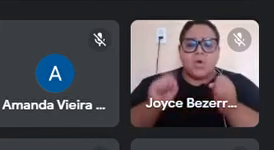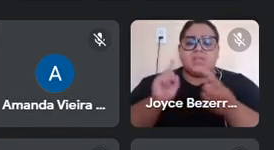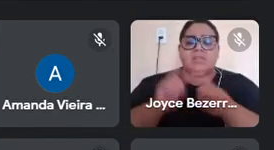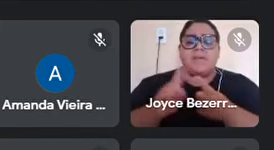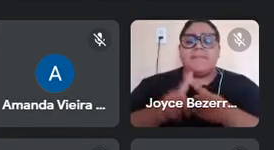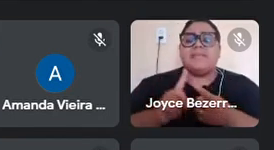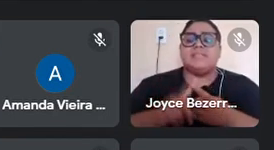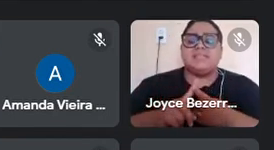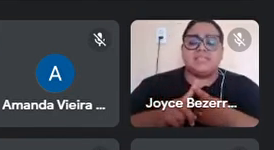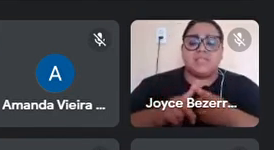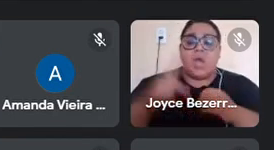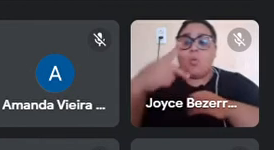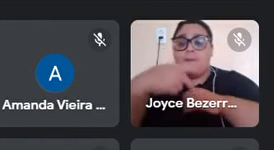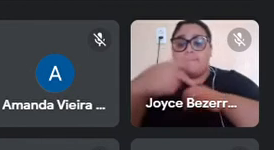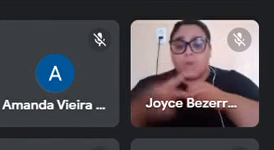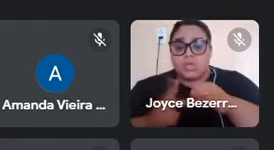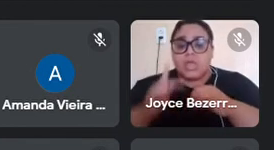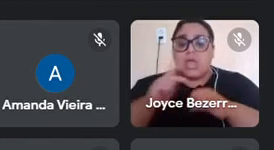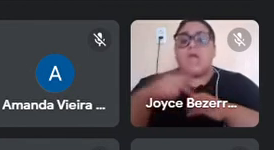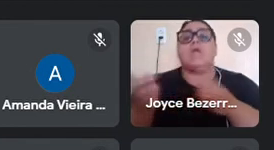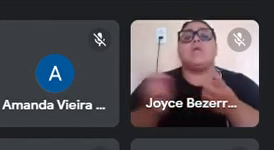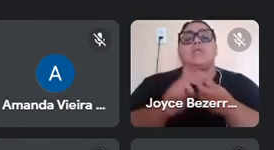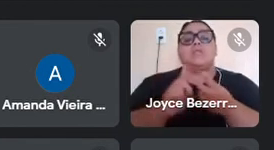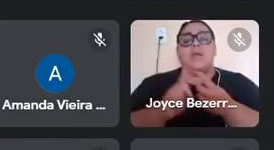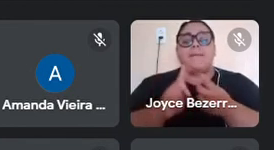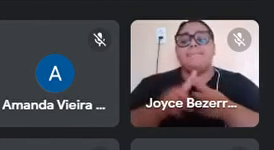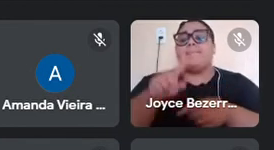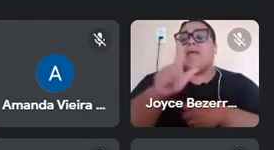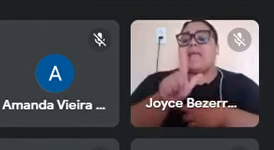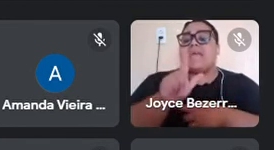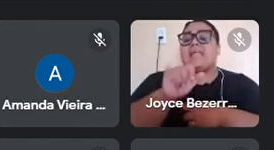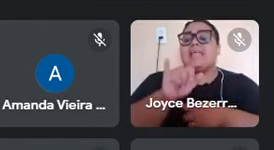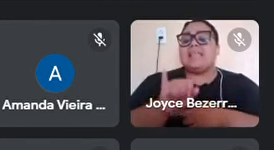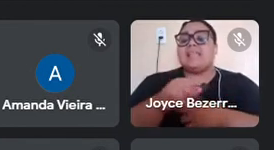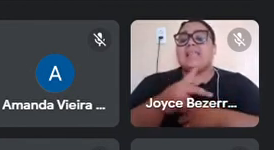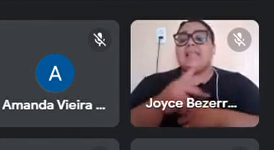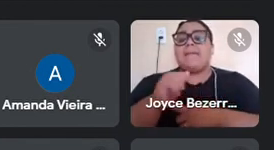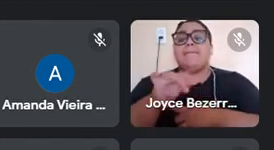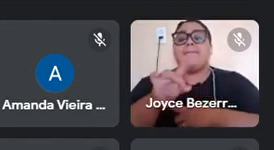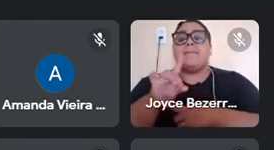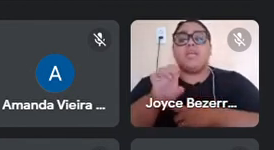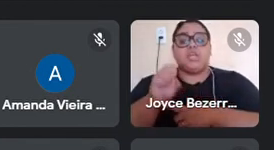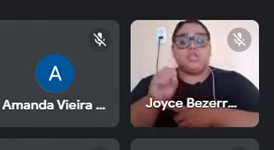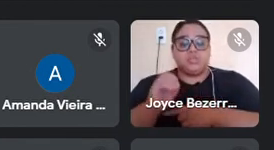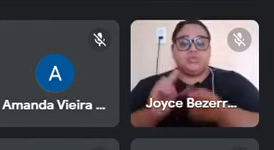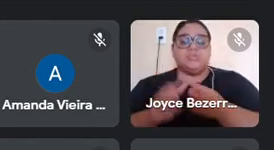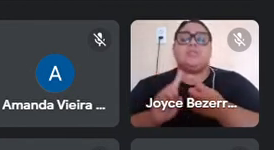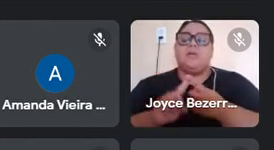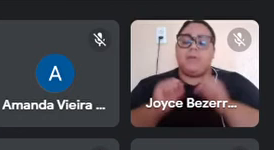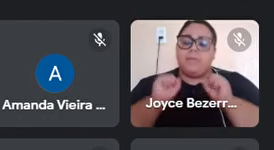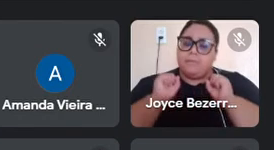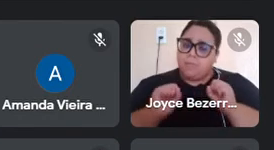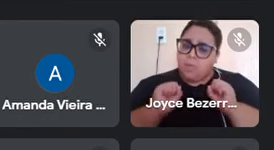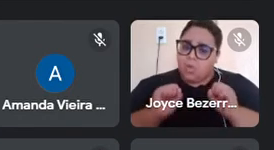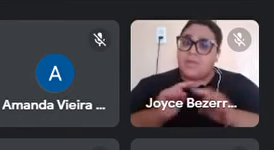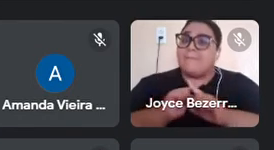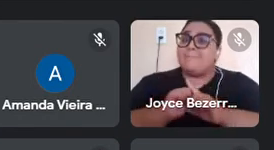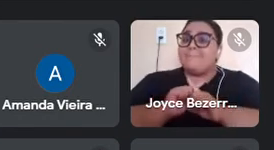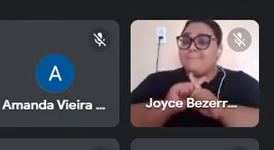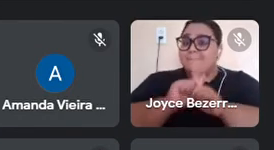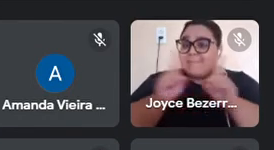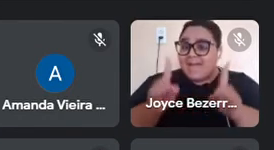Que é um carboidrato grande, lipídios. Essas vacinas, elas têm poucos efeitos colaterais, porém, elas